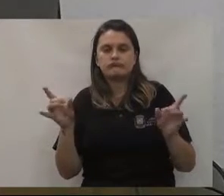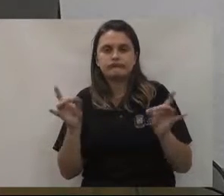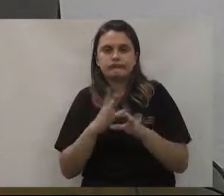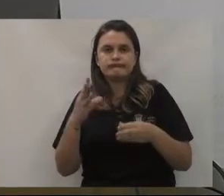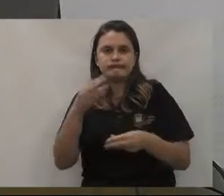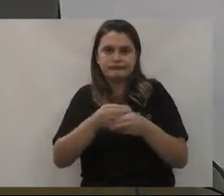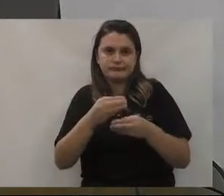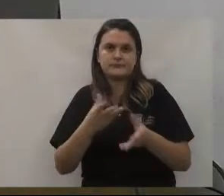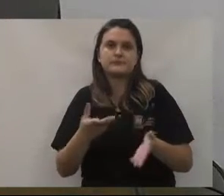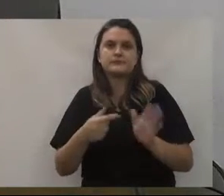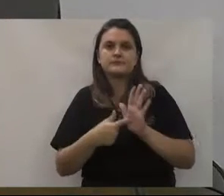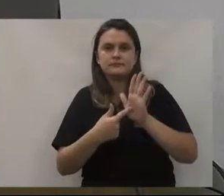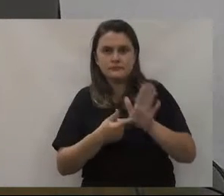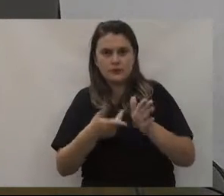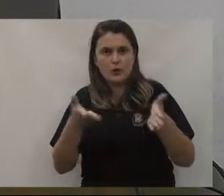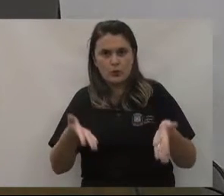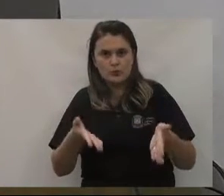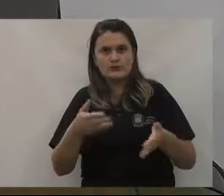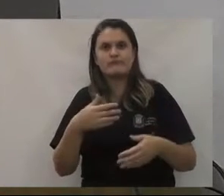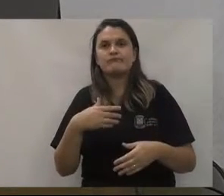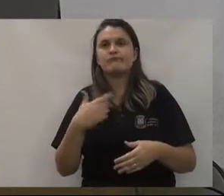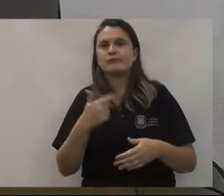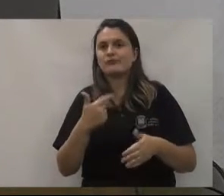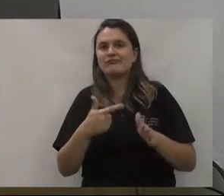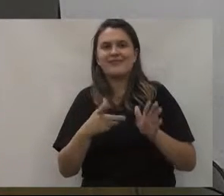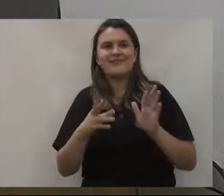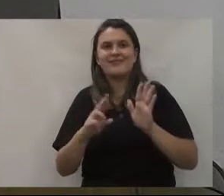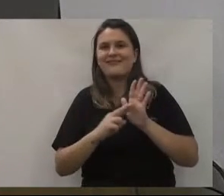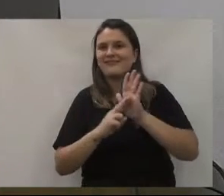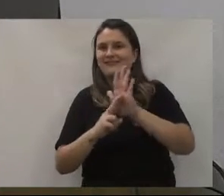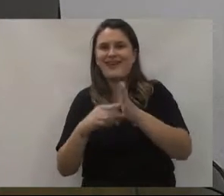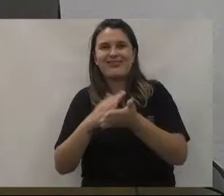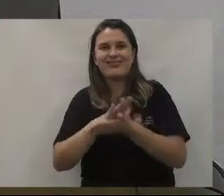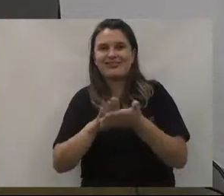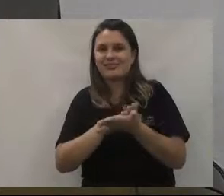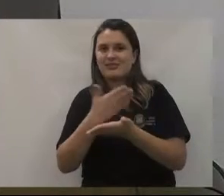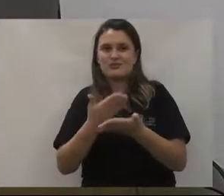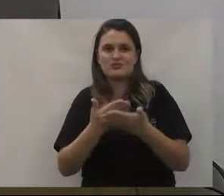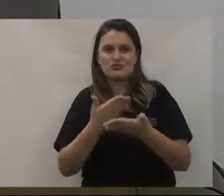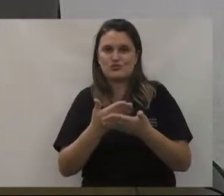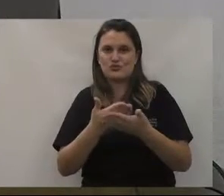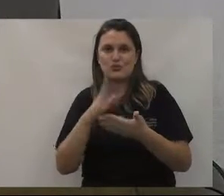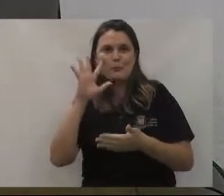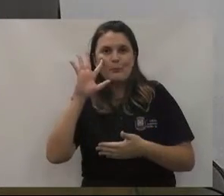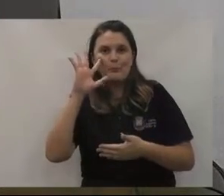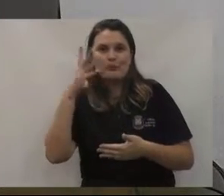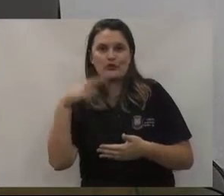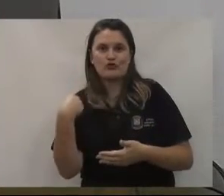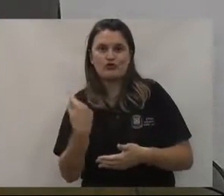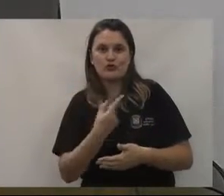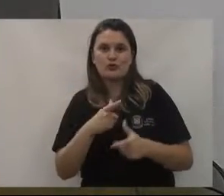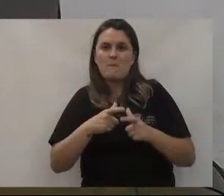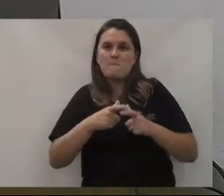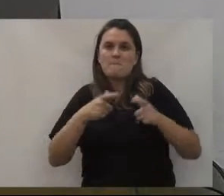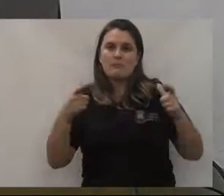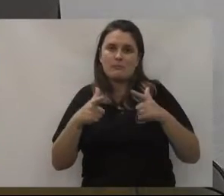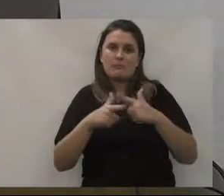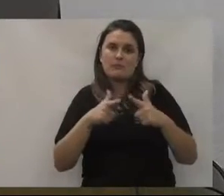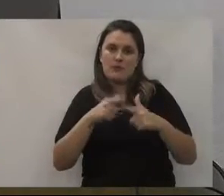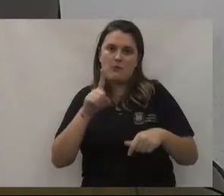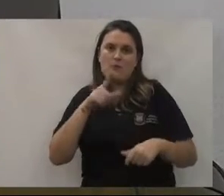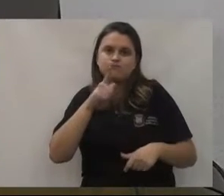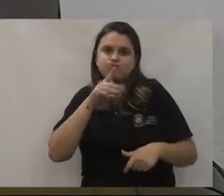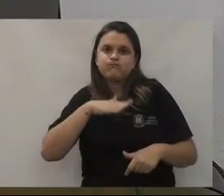complementar. Até a presente data, não foi apresentado nenhum estudo viável para resolver nosso maior problema, que é o das